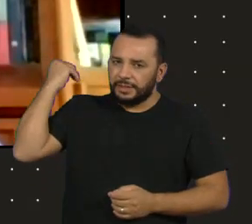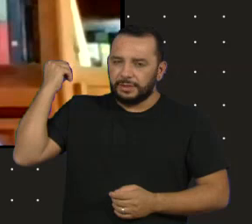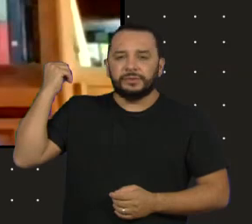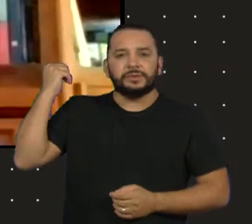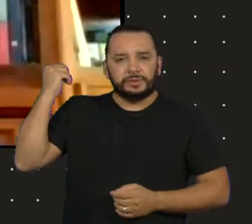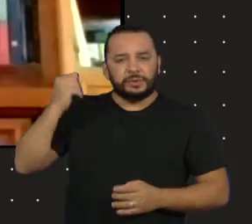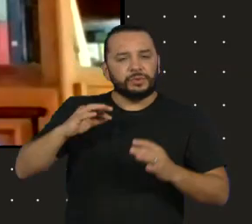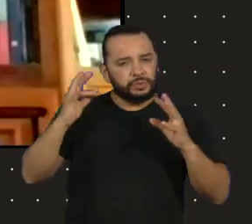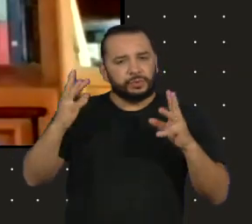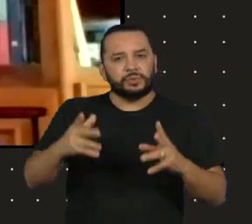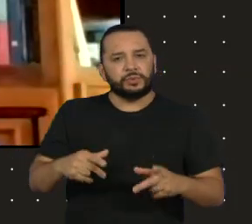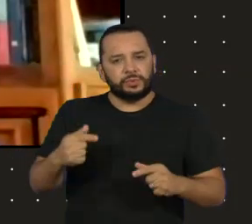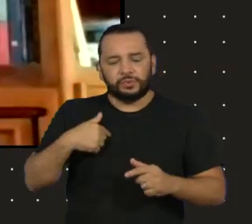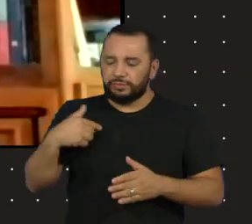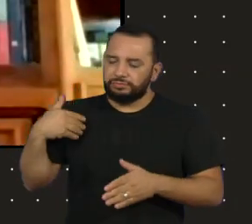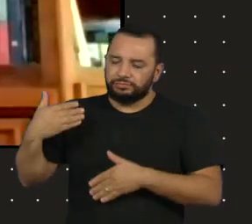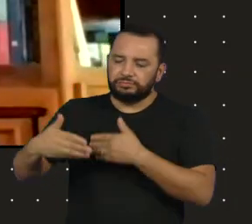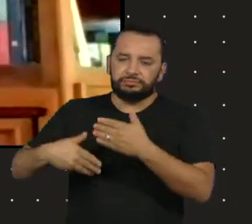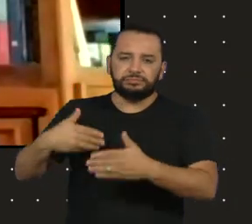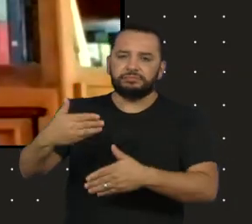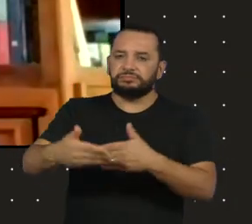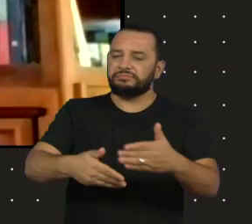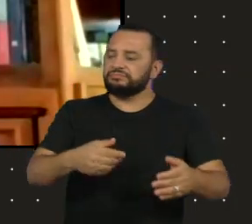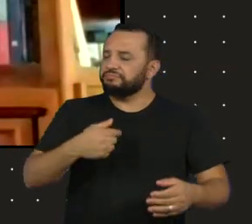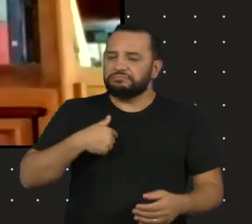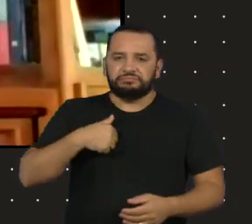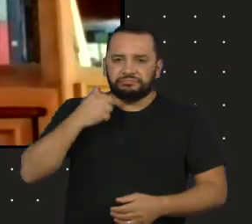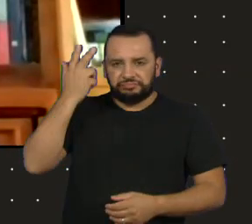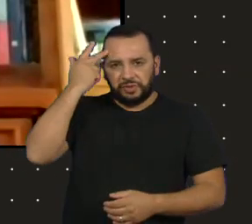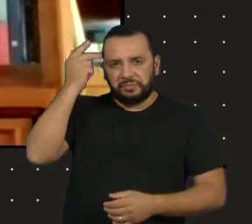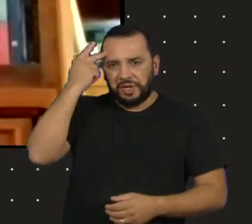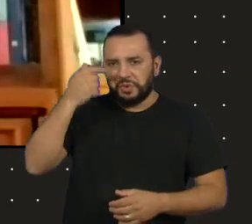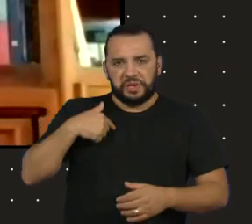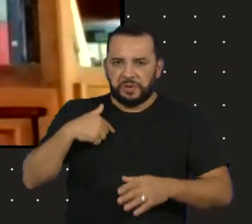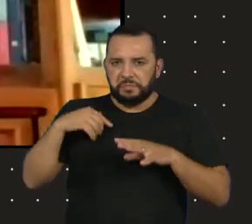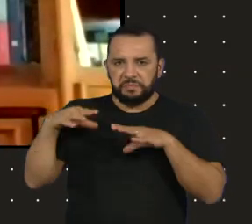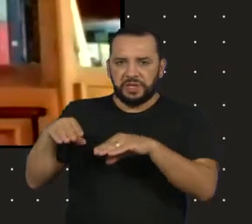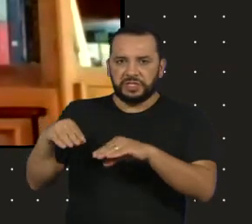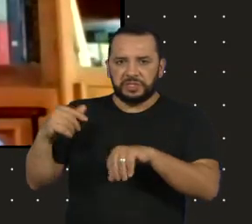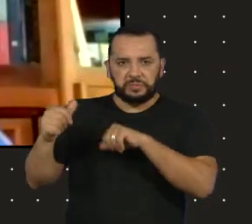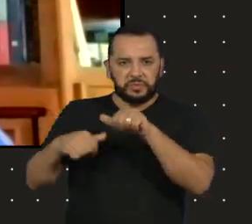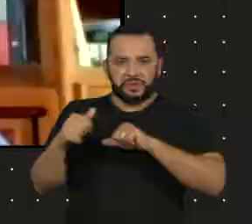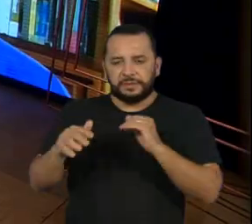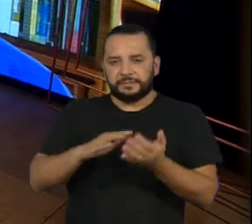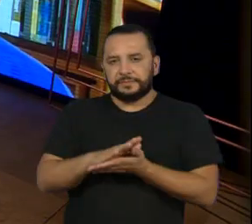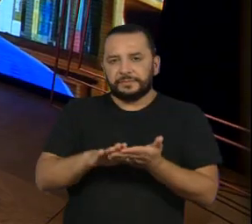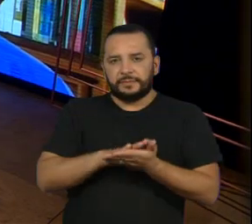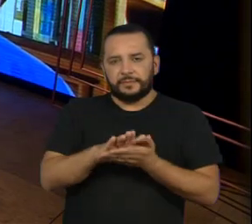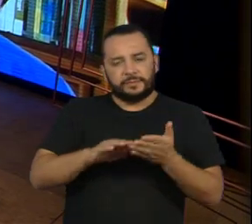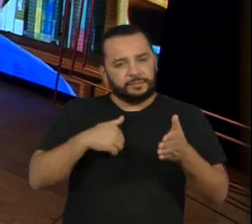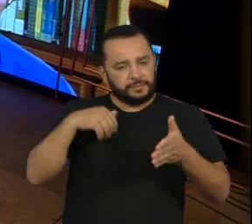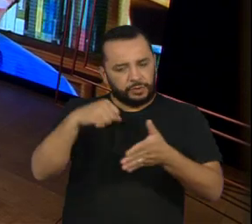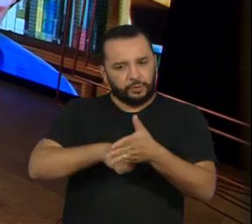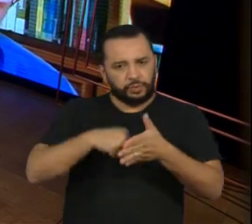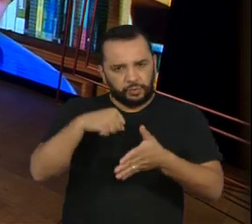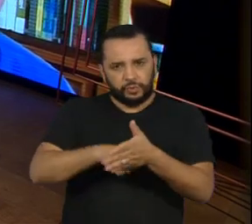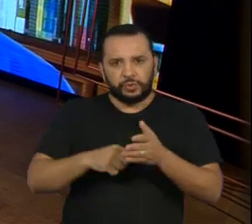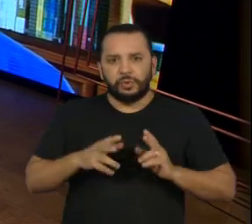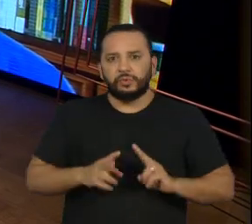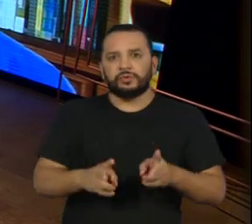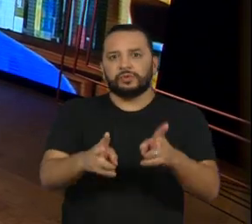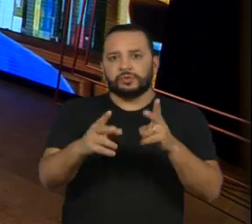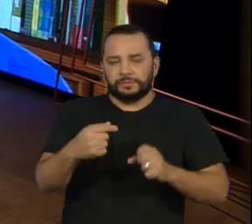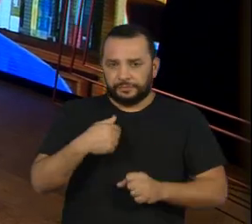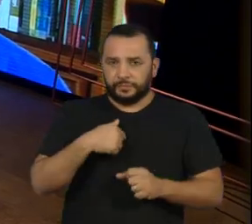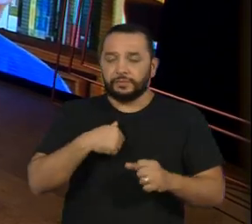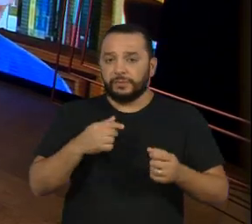tudo foi como deveria ser. Eu não mudaria absolutamente nada. Essa luta continua, eu